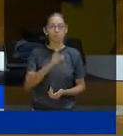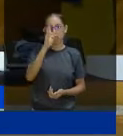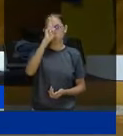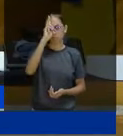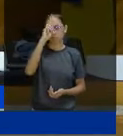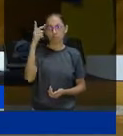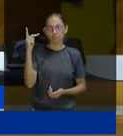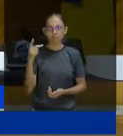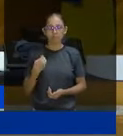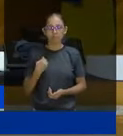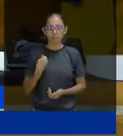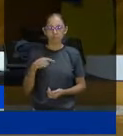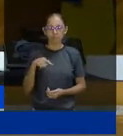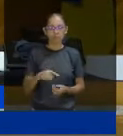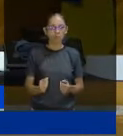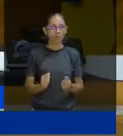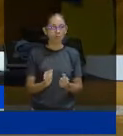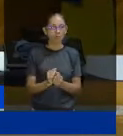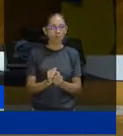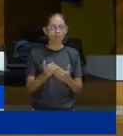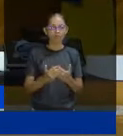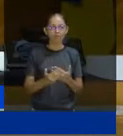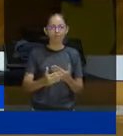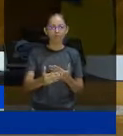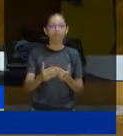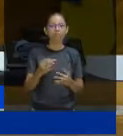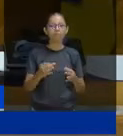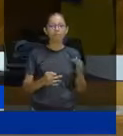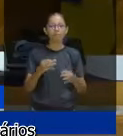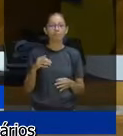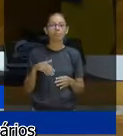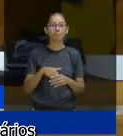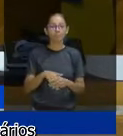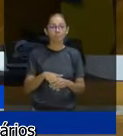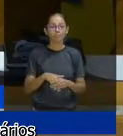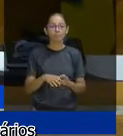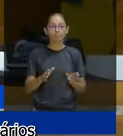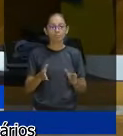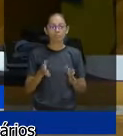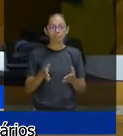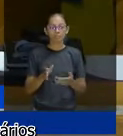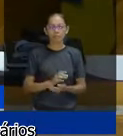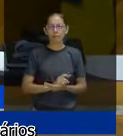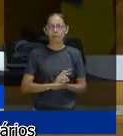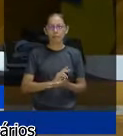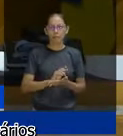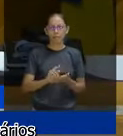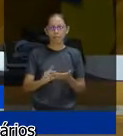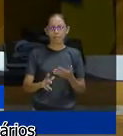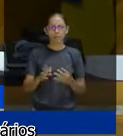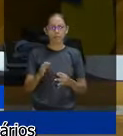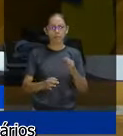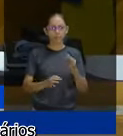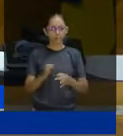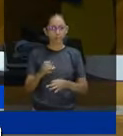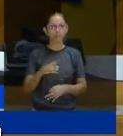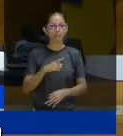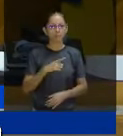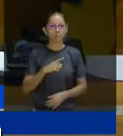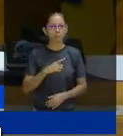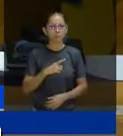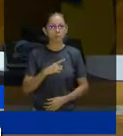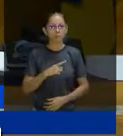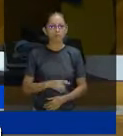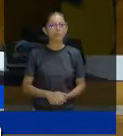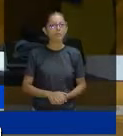trajeto especializada nessa justiça eleitoral, Rui foi juiz eleitoral, conduziu vários pleitos eleitorais, chegou a